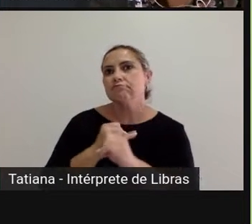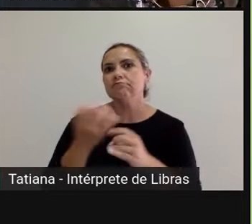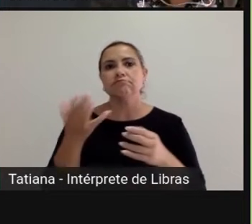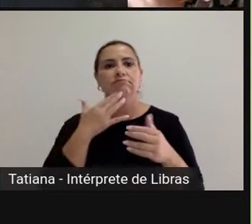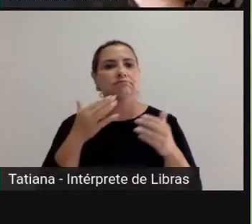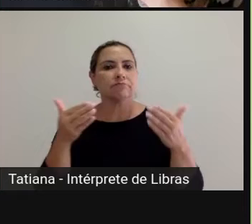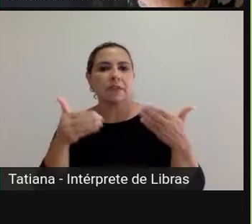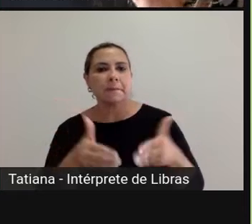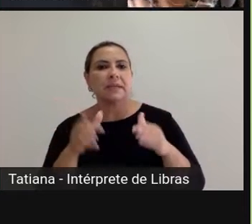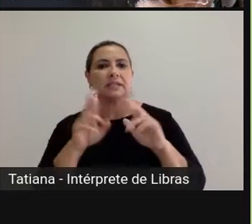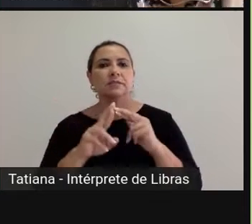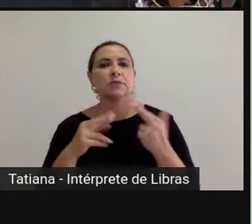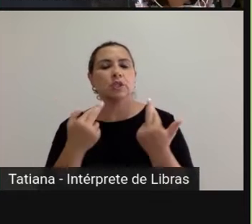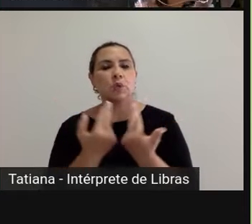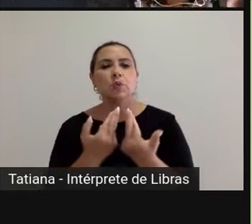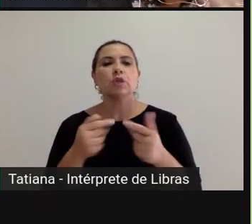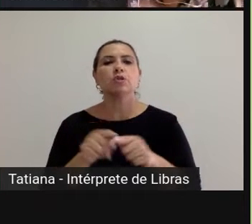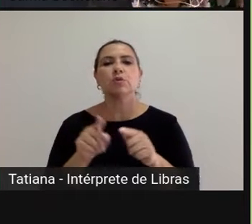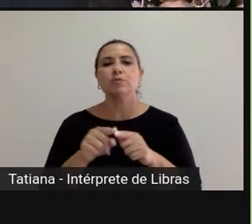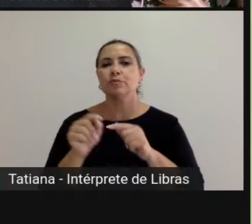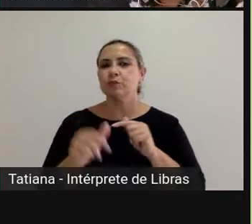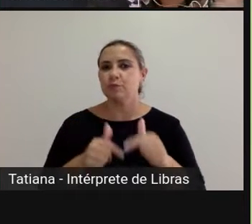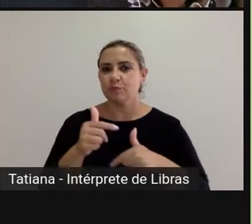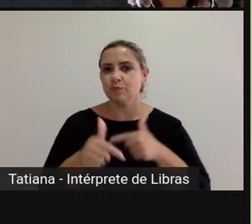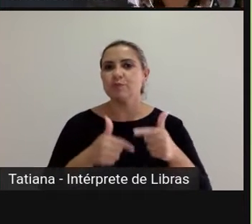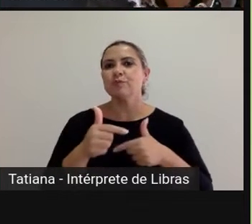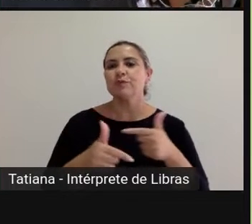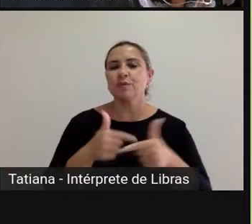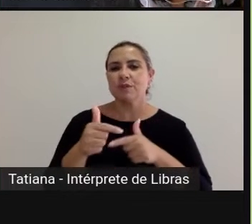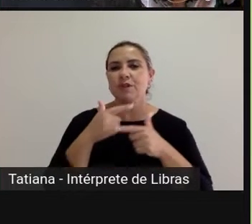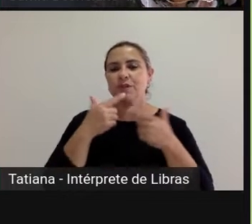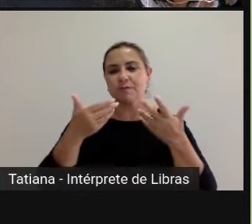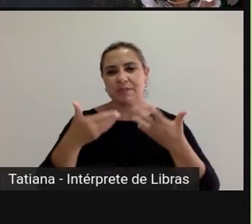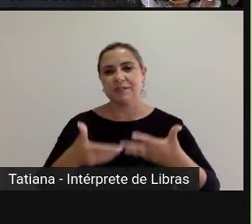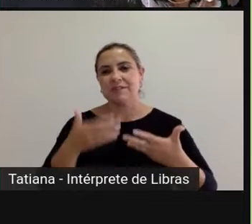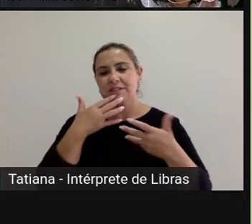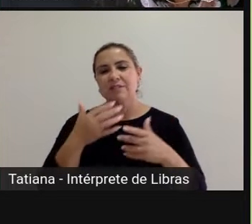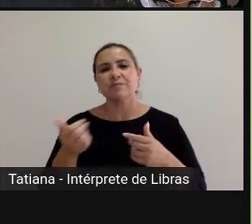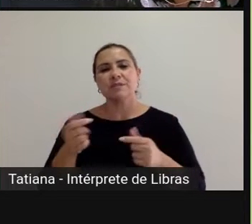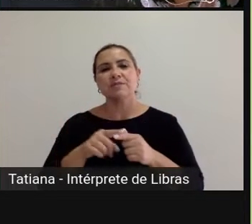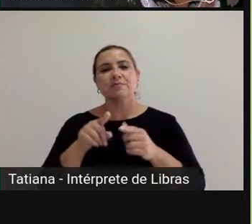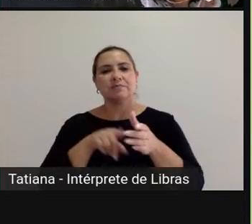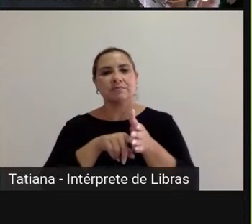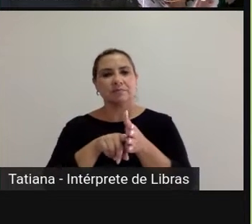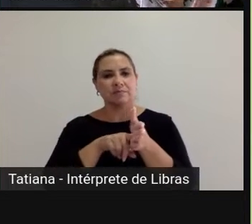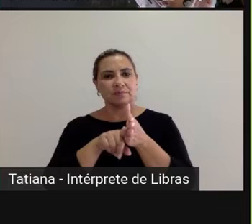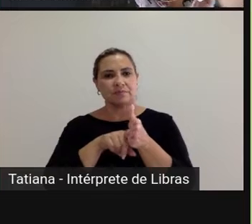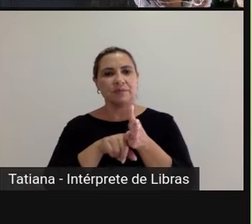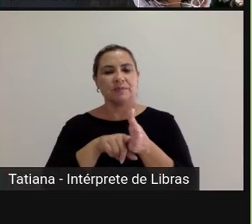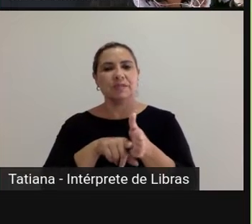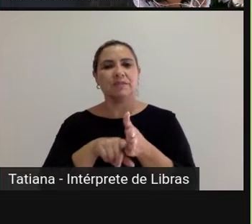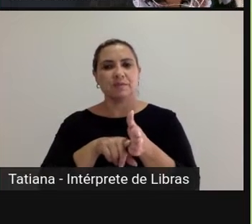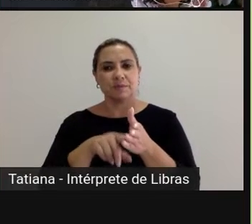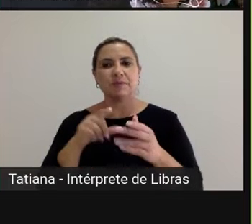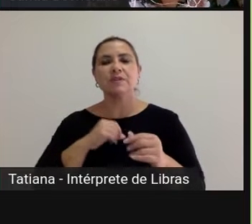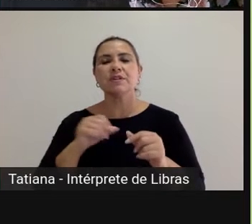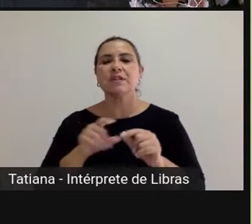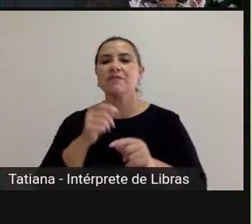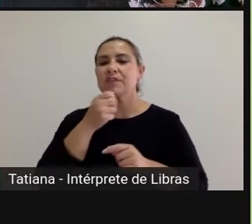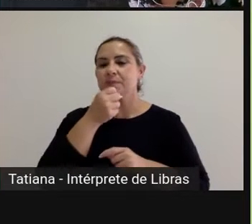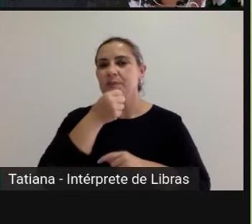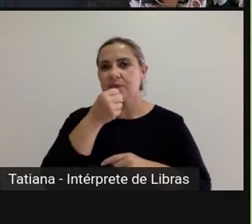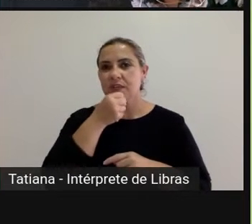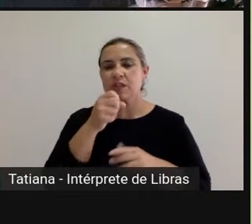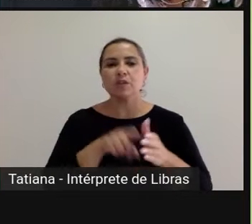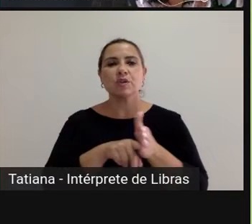de reuniões com eles aí a trabalho, mas também me colocando nesse lugar de pesquisadora. Tenho feito entrevistas em profundidade,